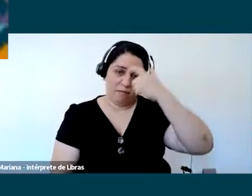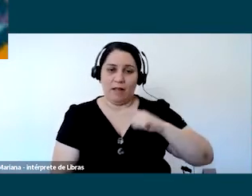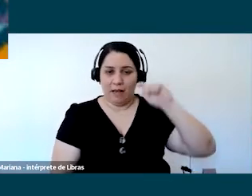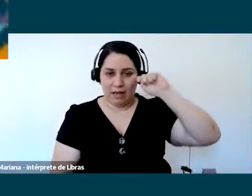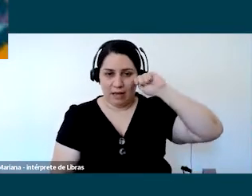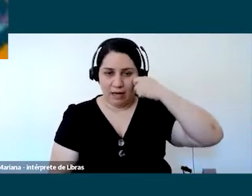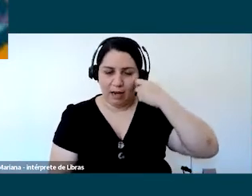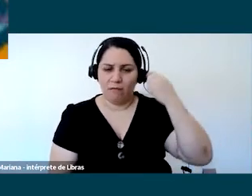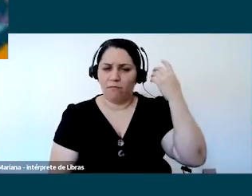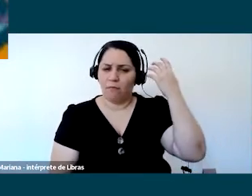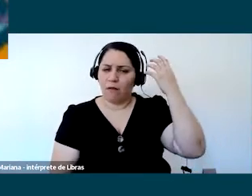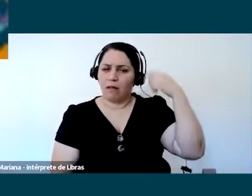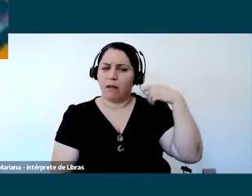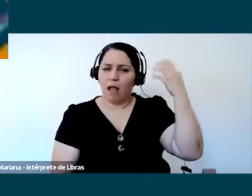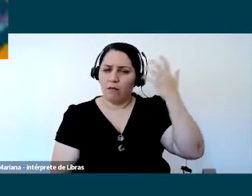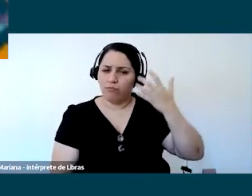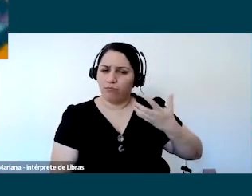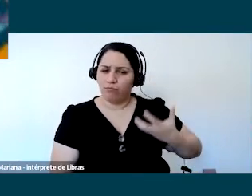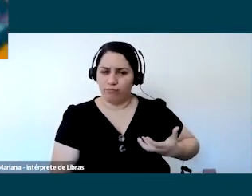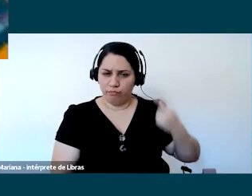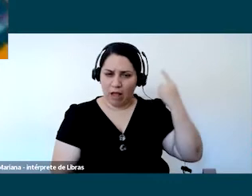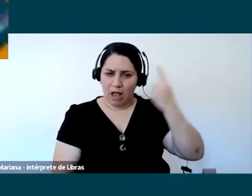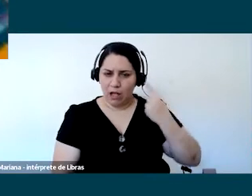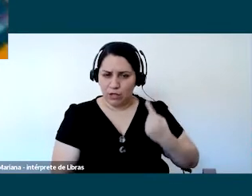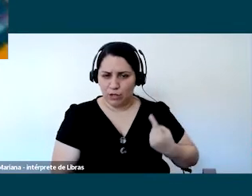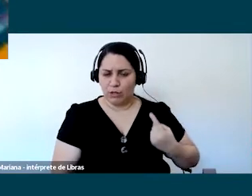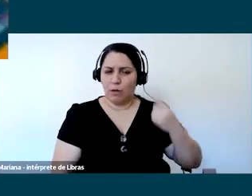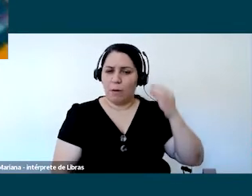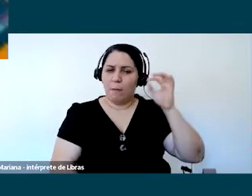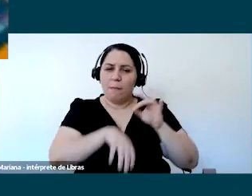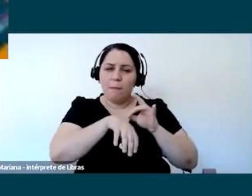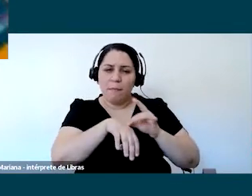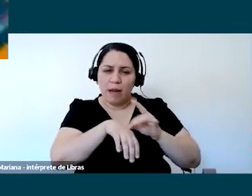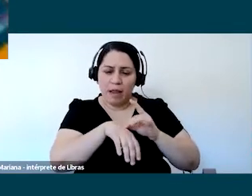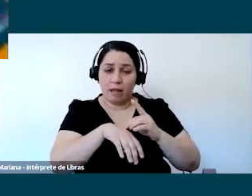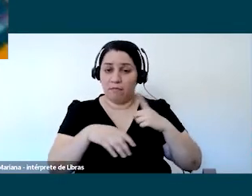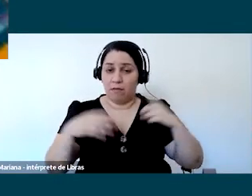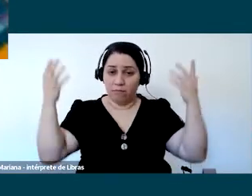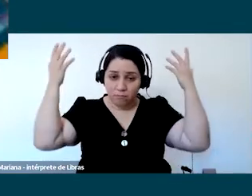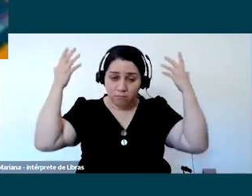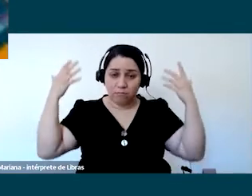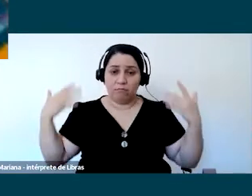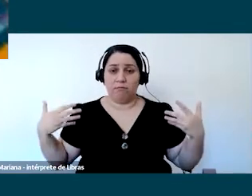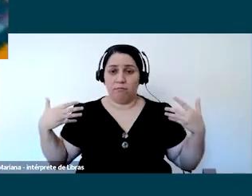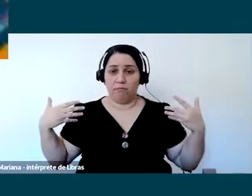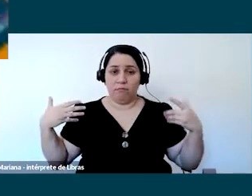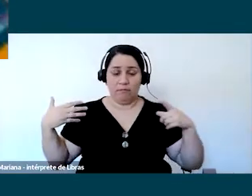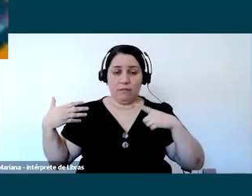sou uma mulher negra, eu tenho cabelo cacheado, longo, preto. Atrás de mim tem